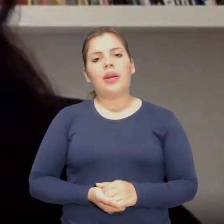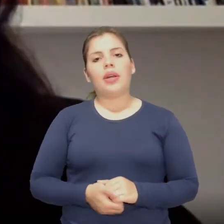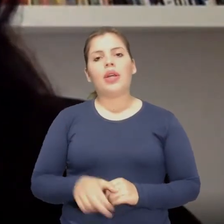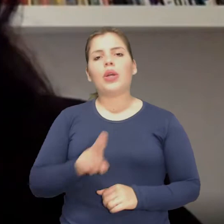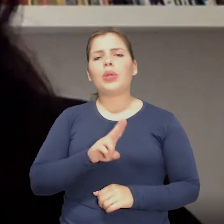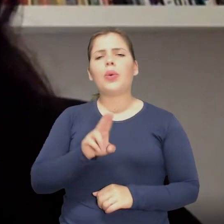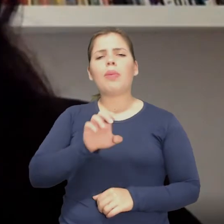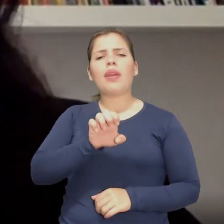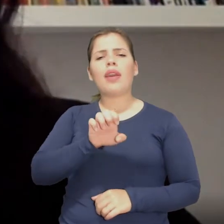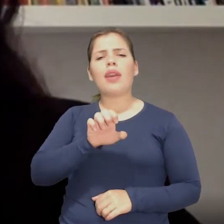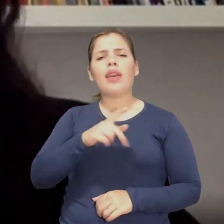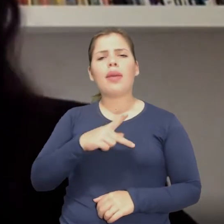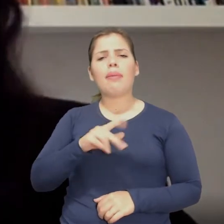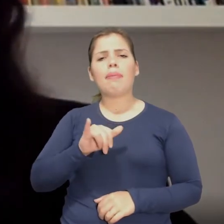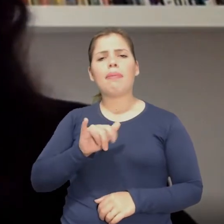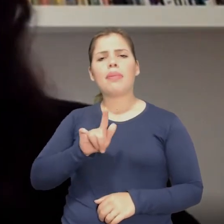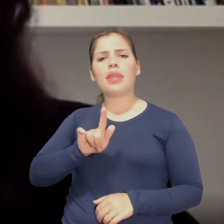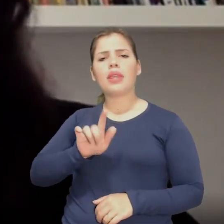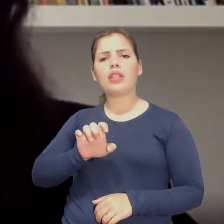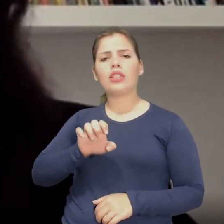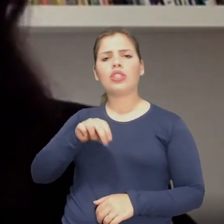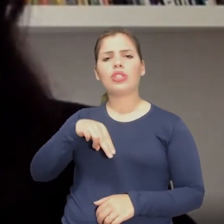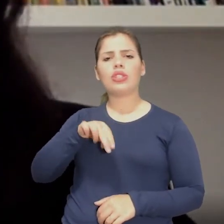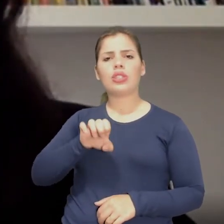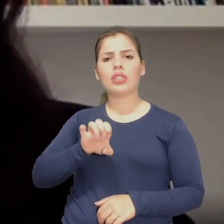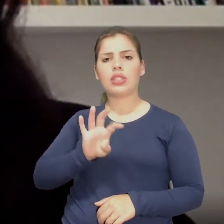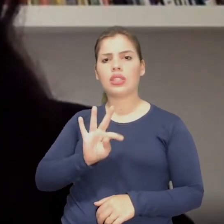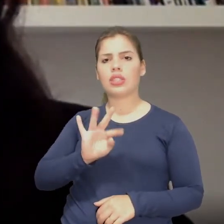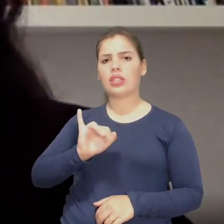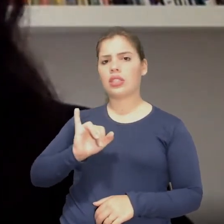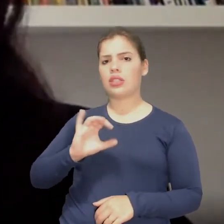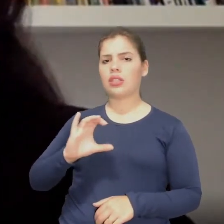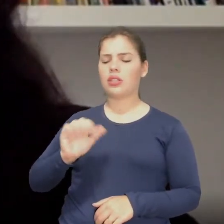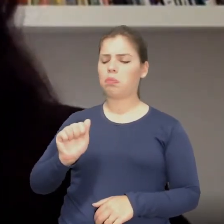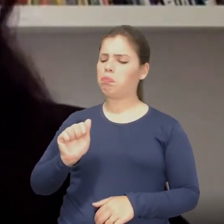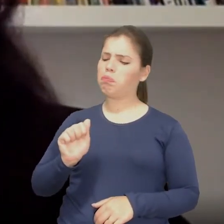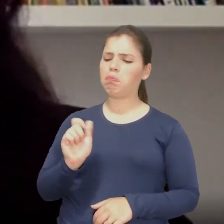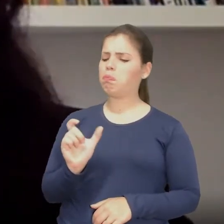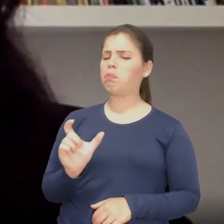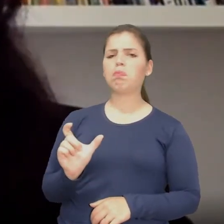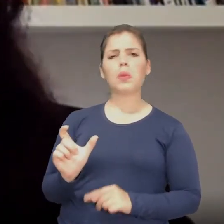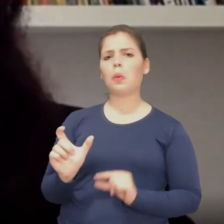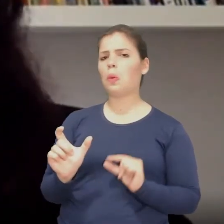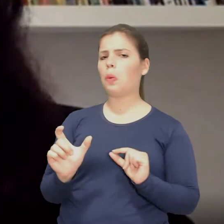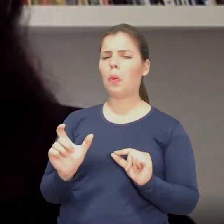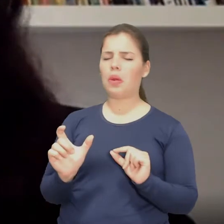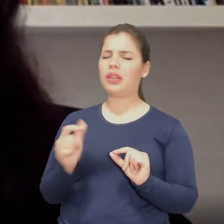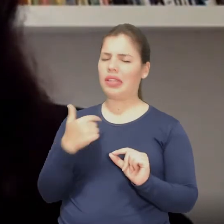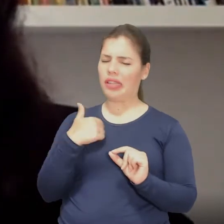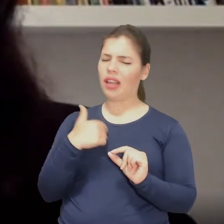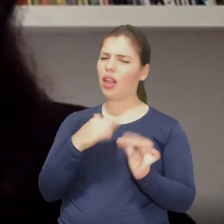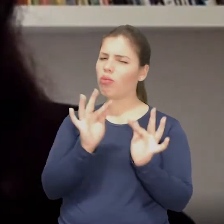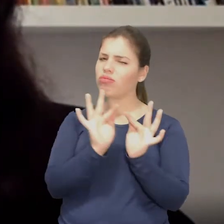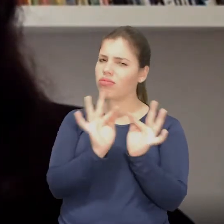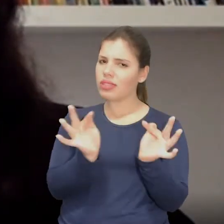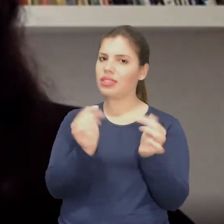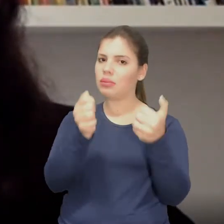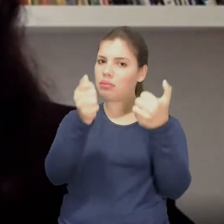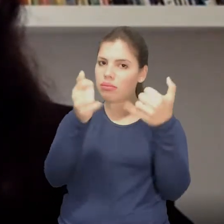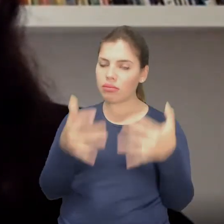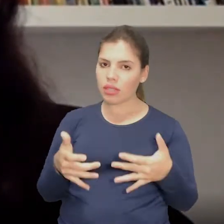é um conceito que a gente chama de epigenética. O que seria epigenética falando por alto, assim, de